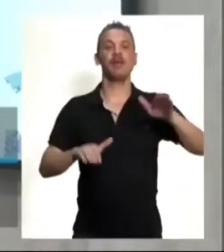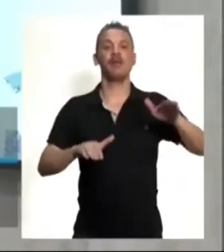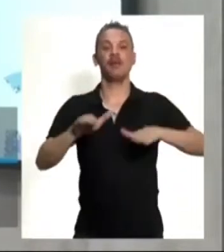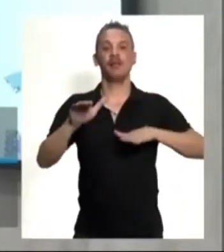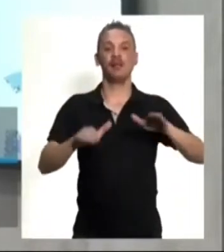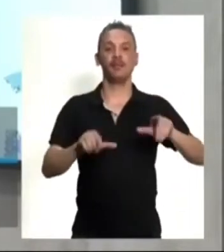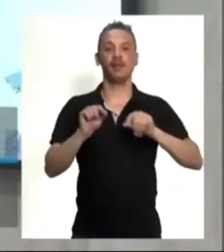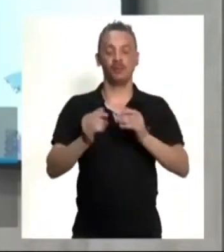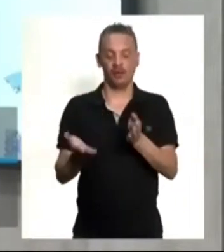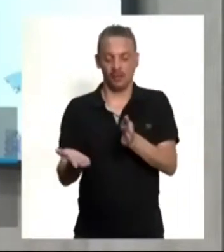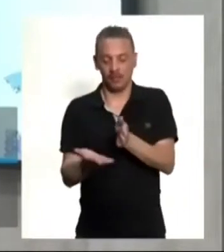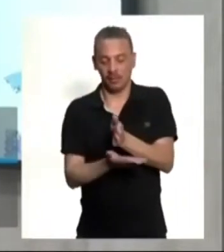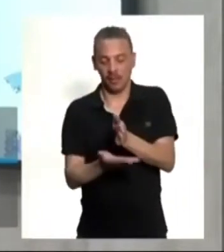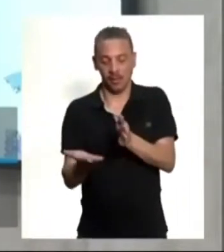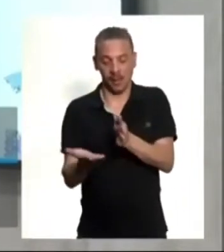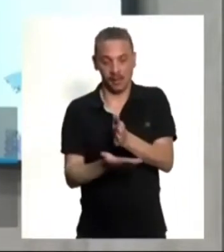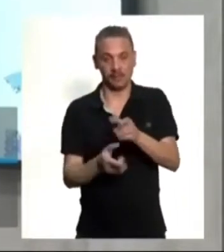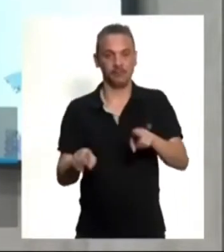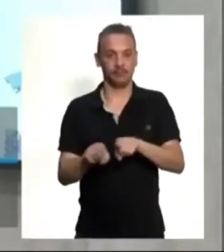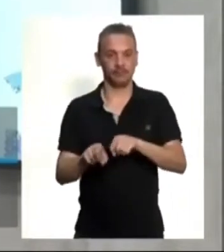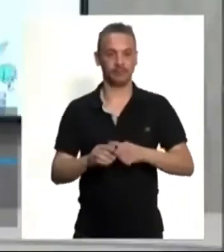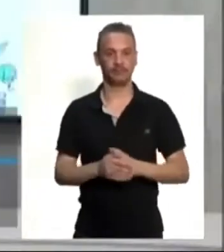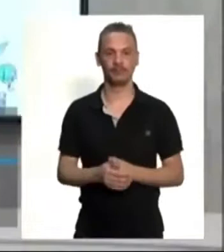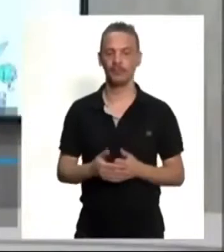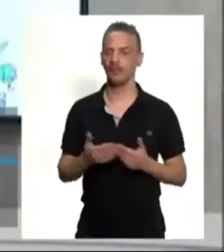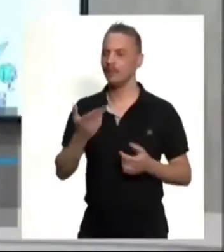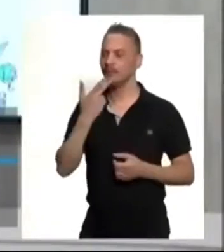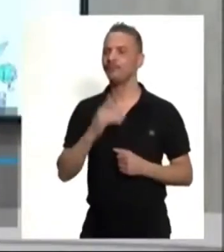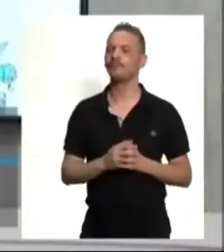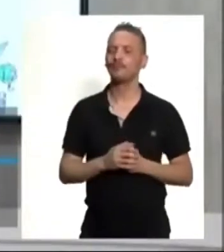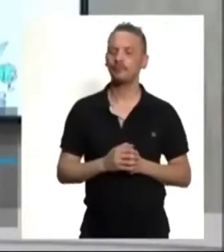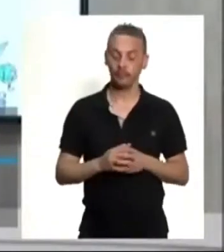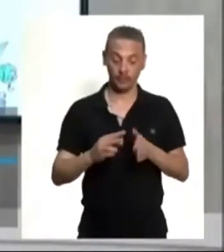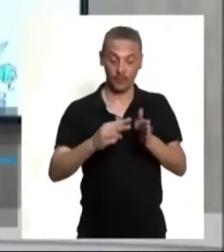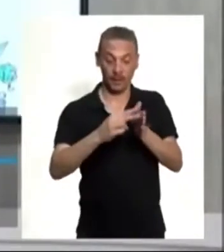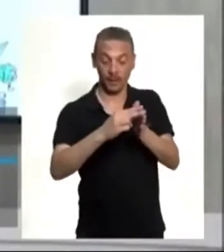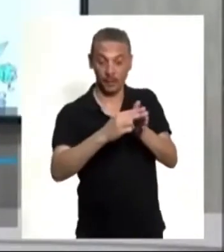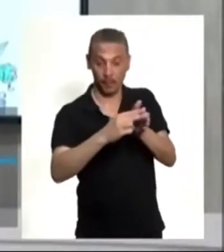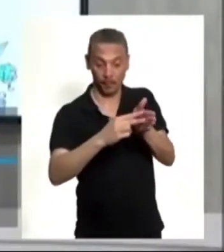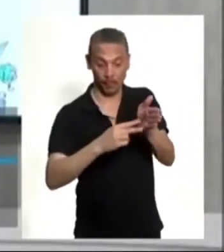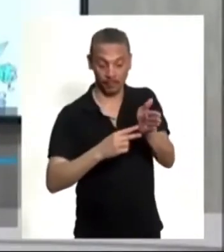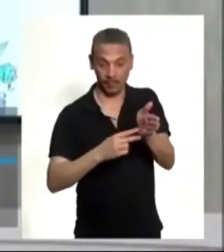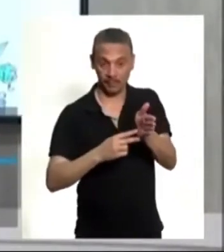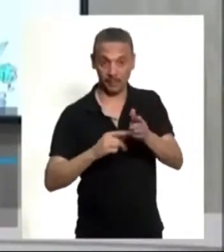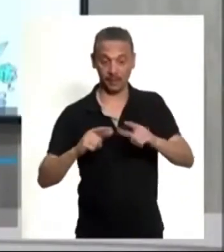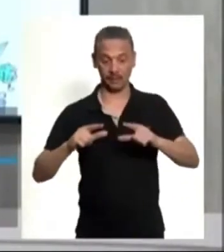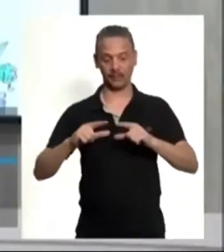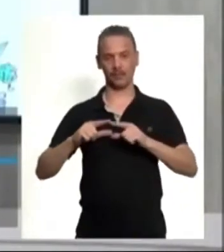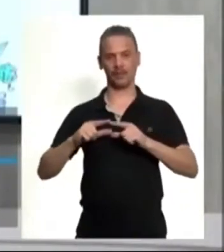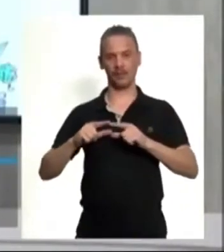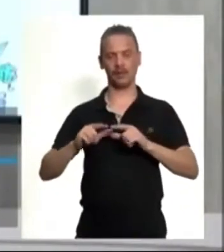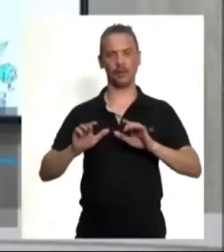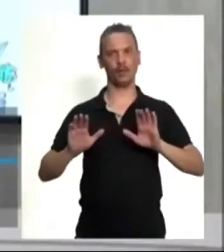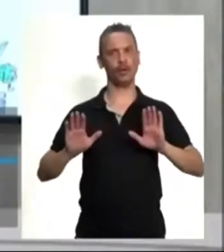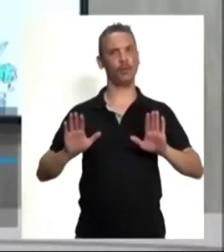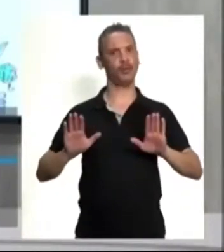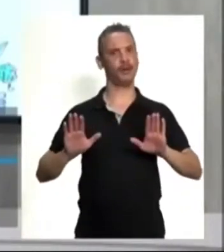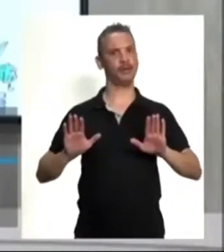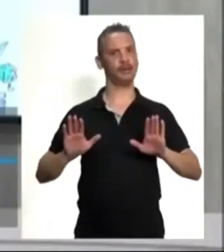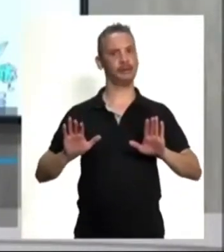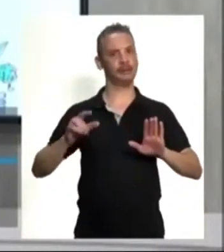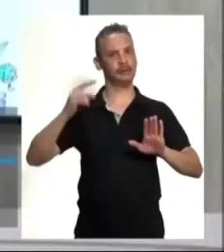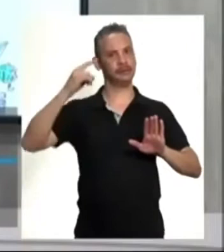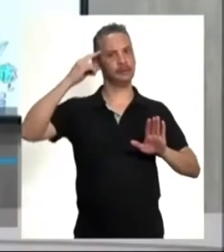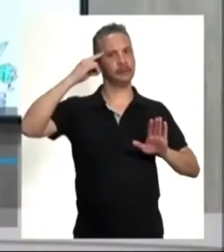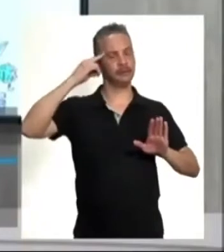do polígono da base. Se o Fredão disser assim para você, um prisma triangular, parou. Se eu falei prisma triangular, eu penso